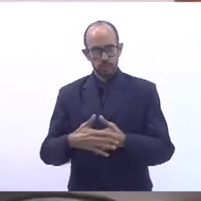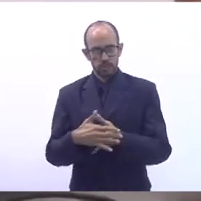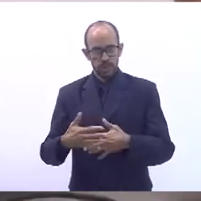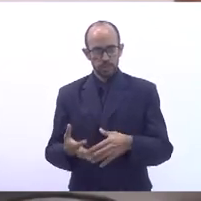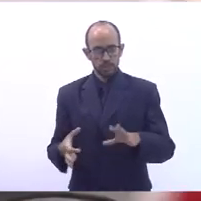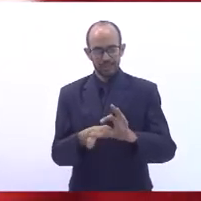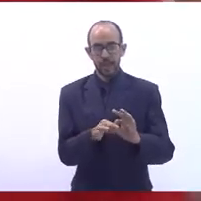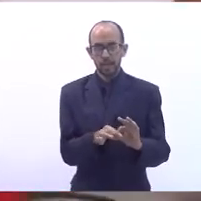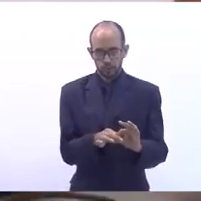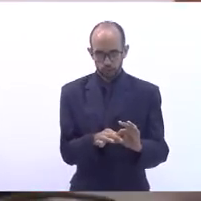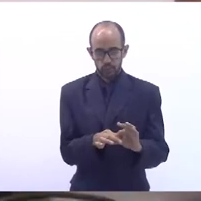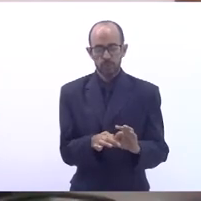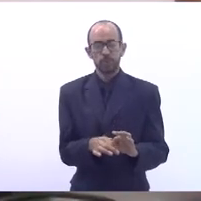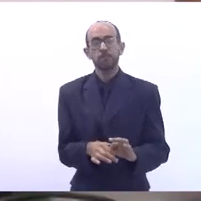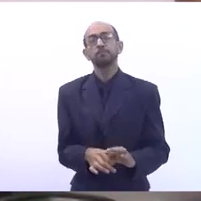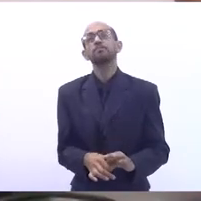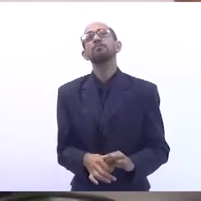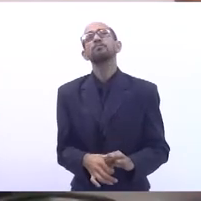integrativa